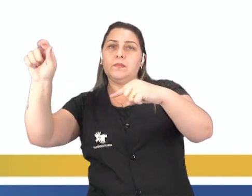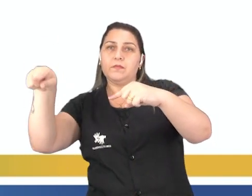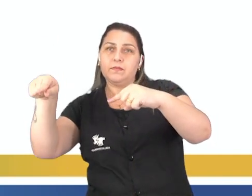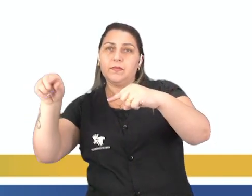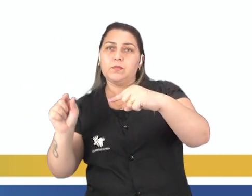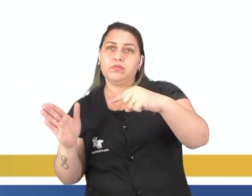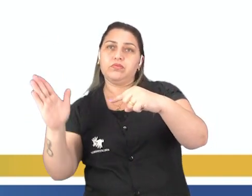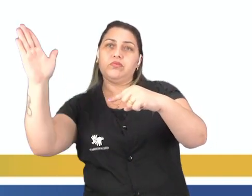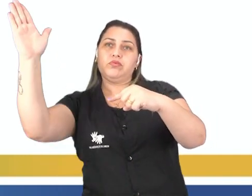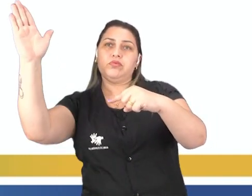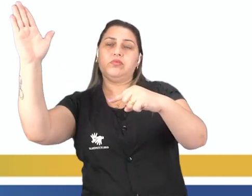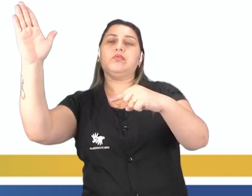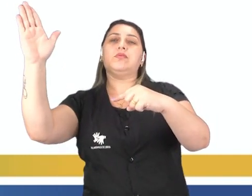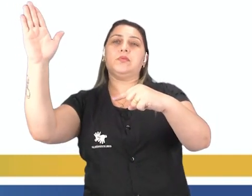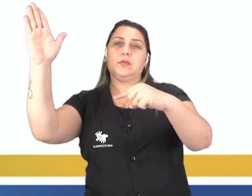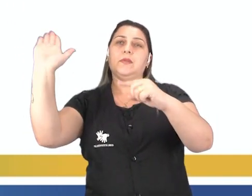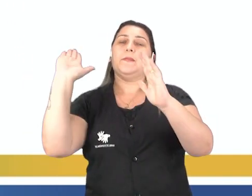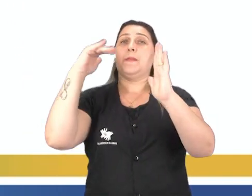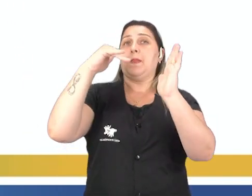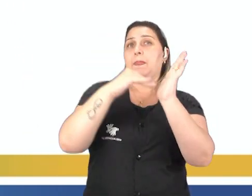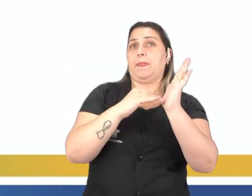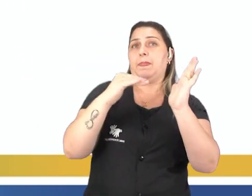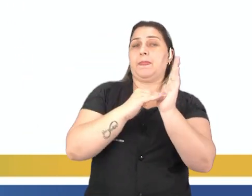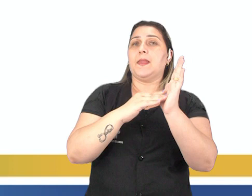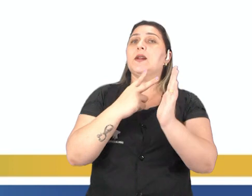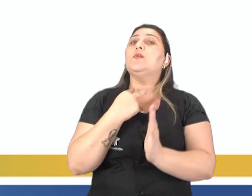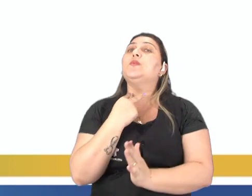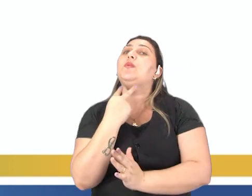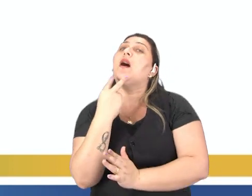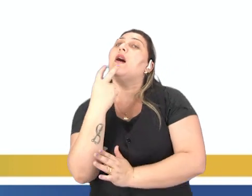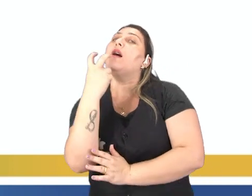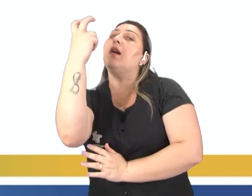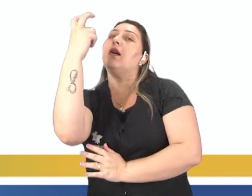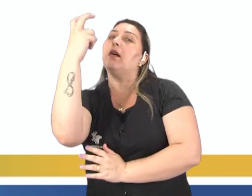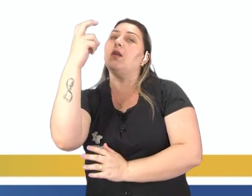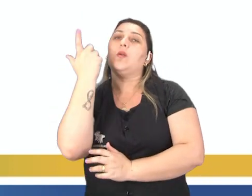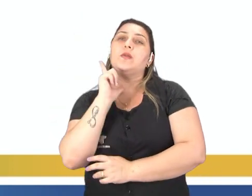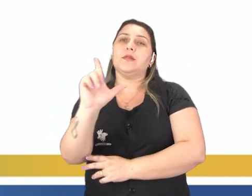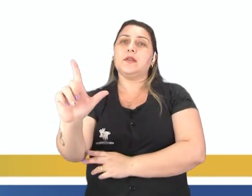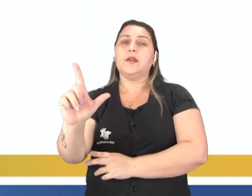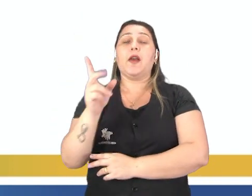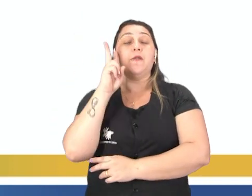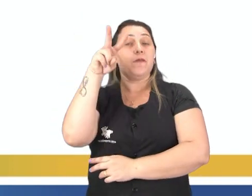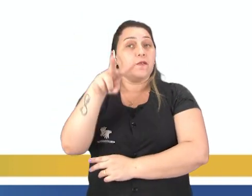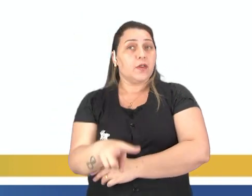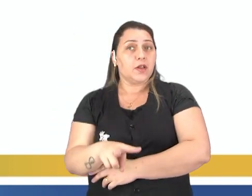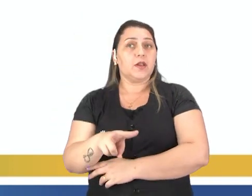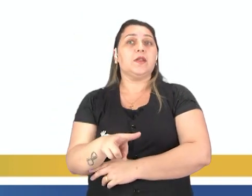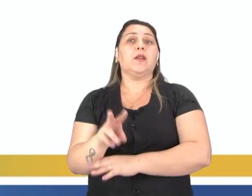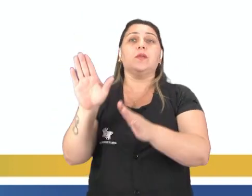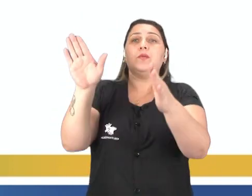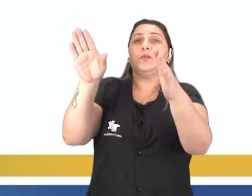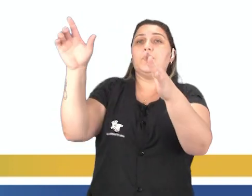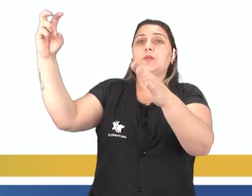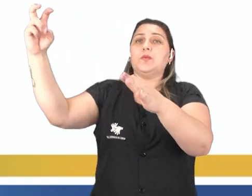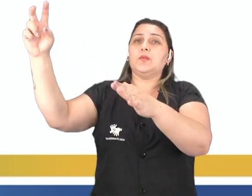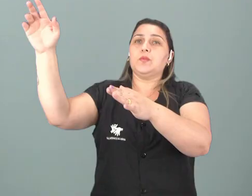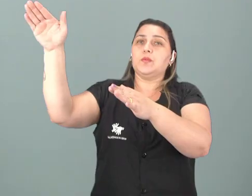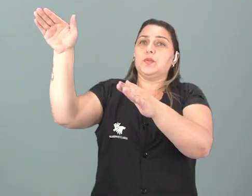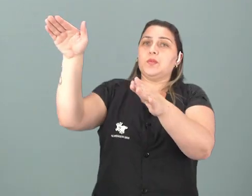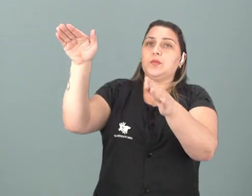e vai subindo, subindo até onde a voz alcançar. Veja que quando você vai descendo,